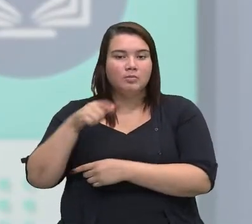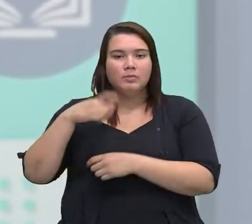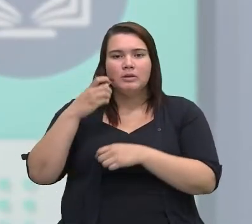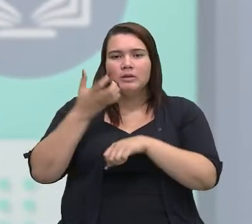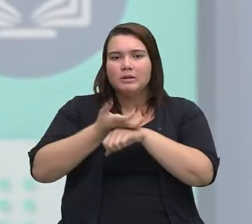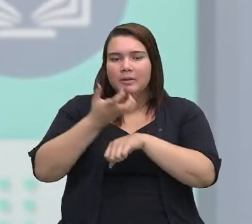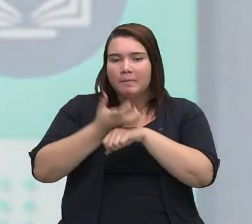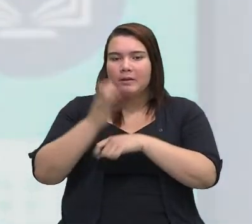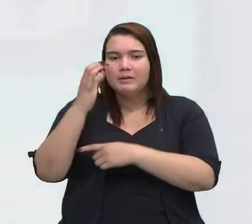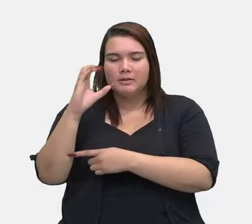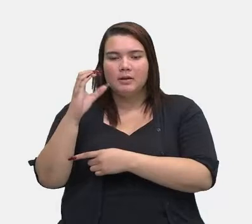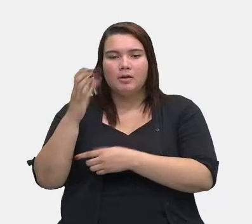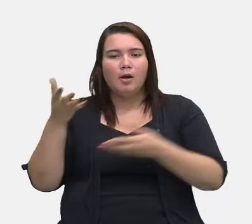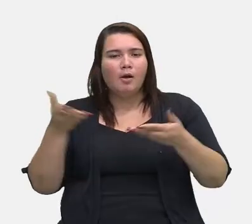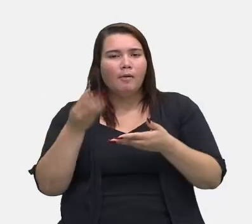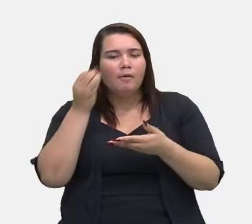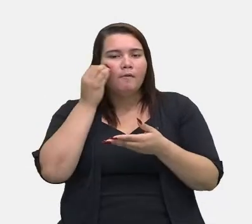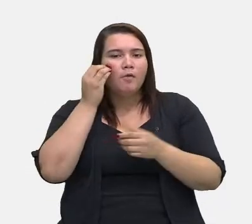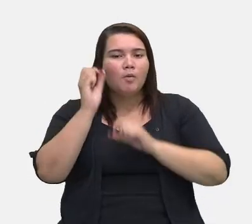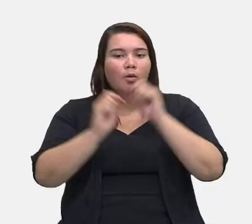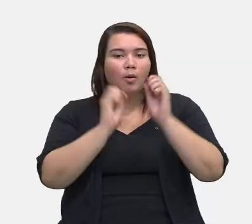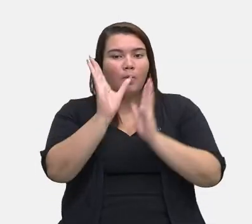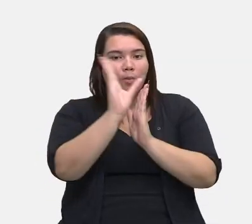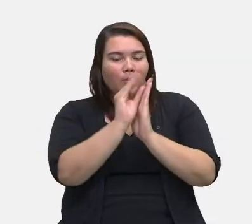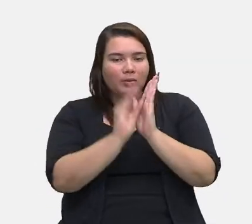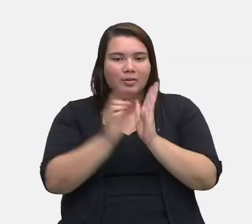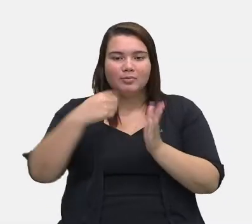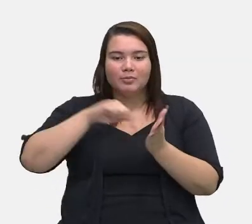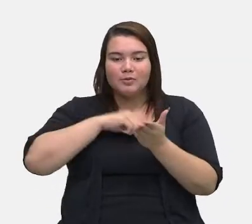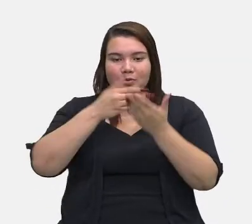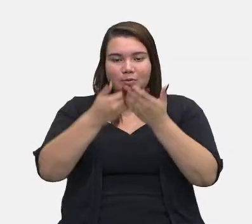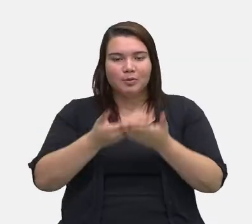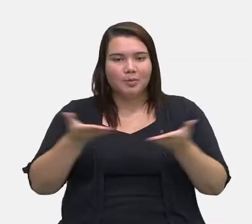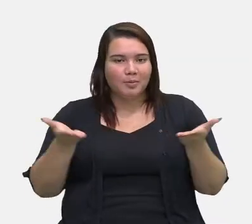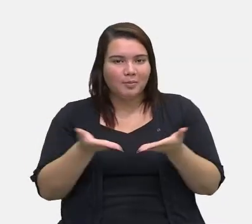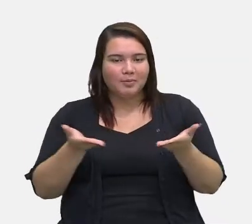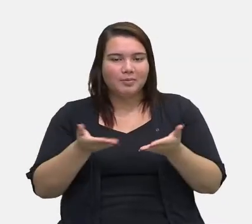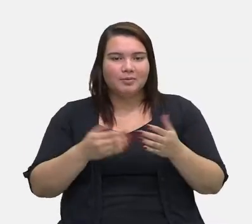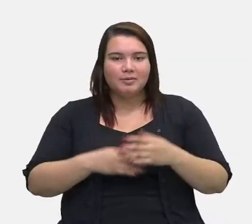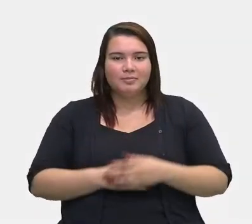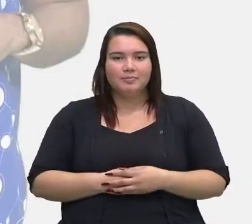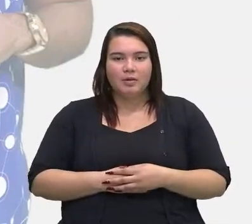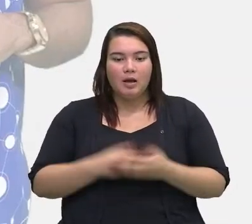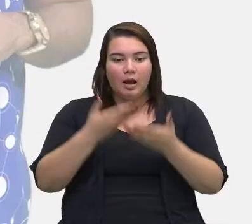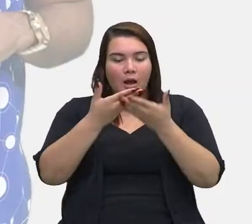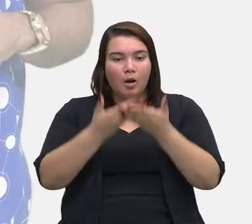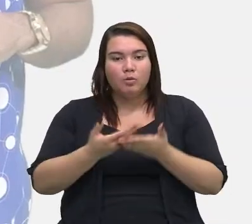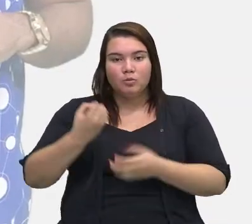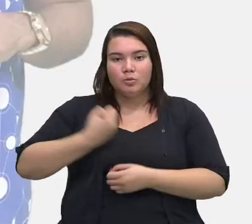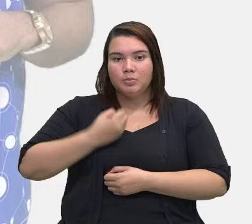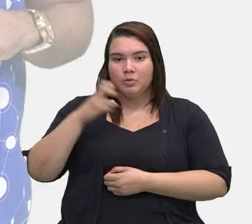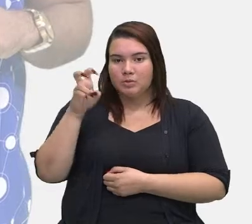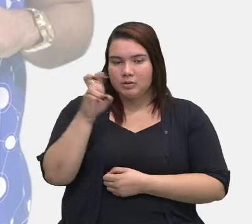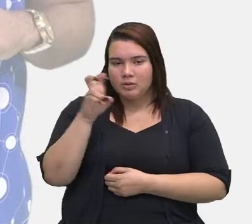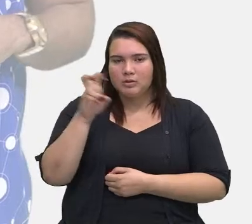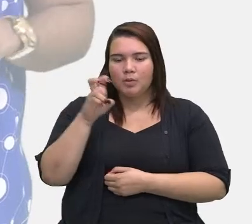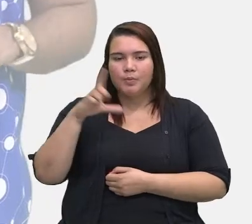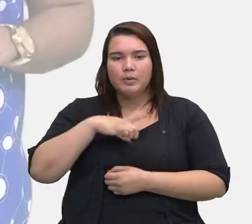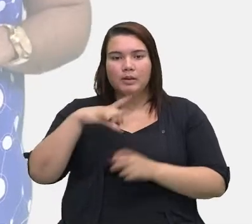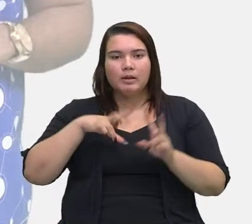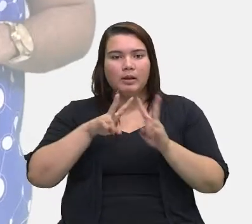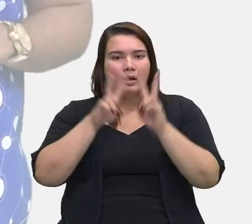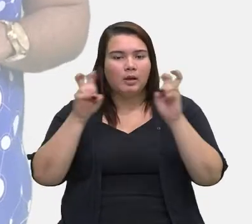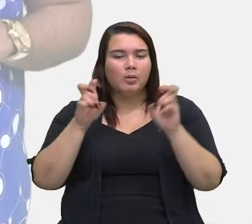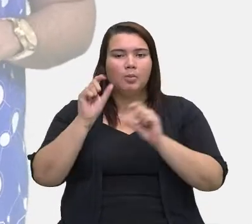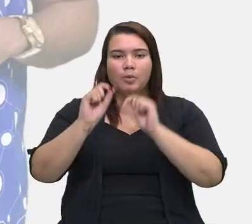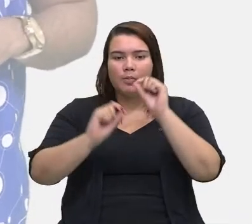vai observar alguns dos conteúdos que nós vamos trabalhar nessa nossa aula de hoje. A nossa aula de número 5 traz para vocês aí o